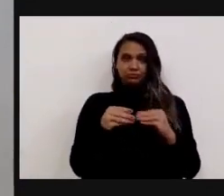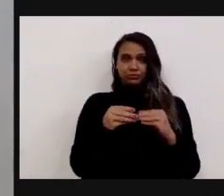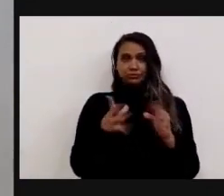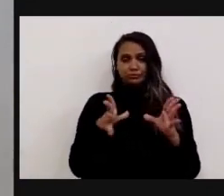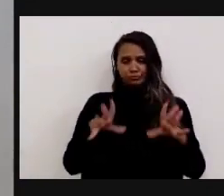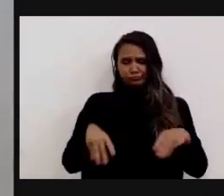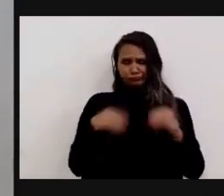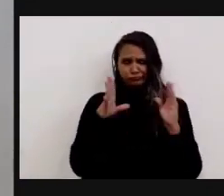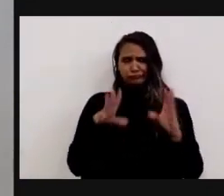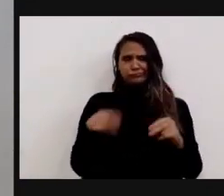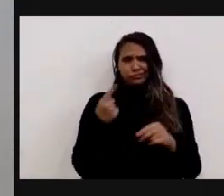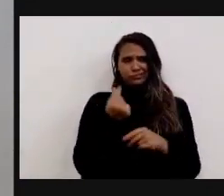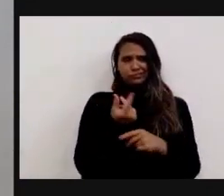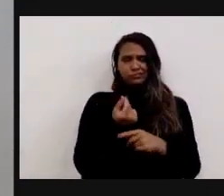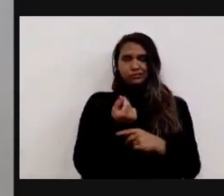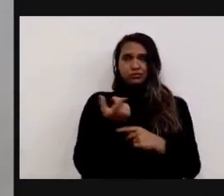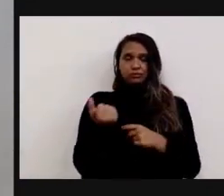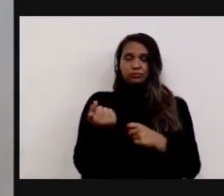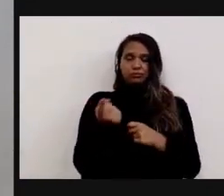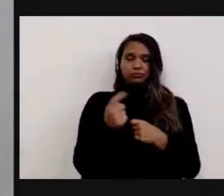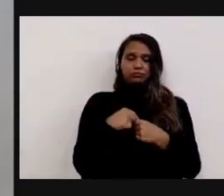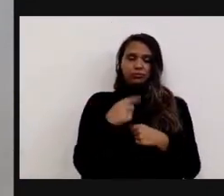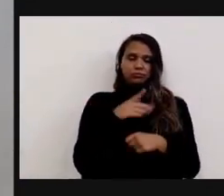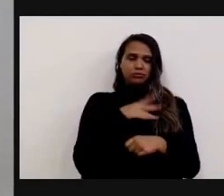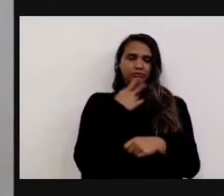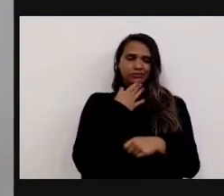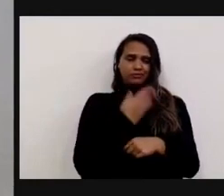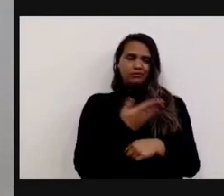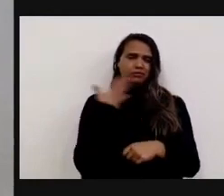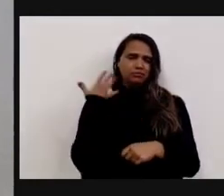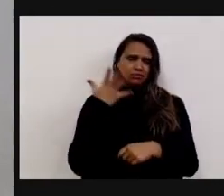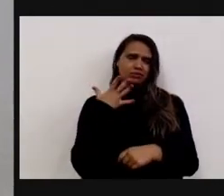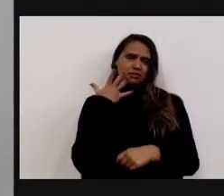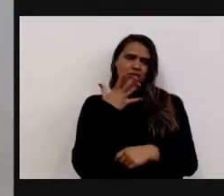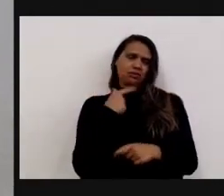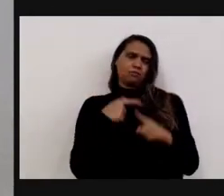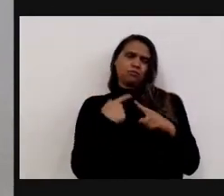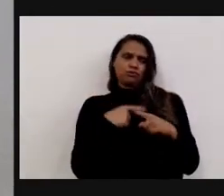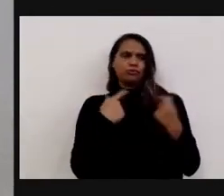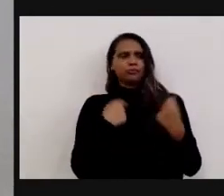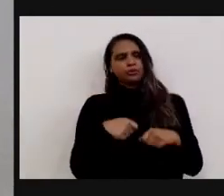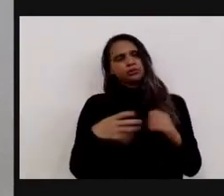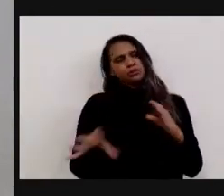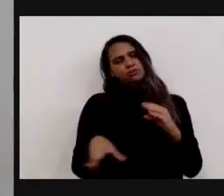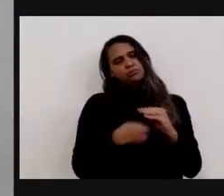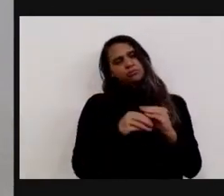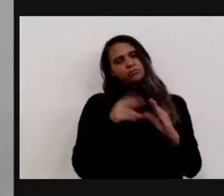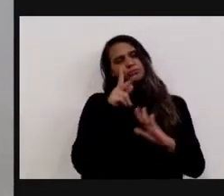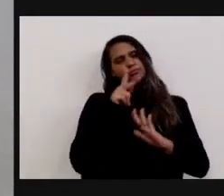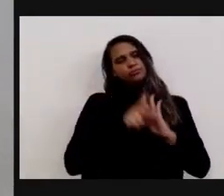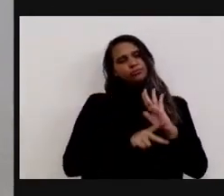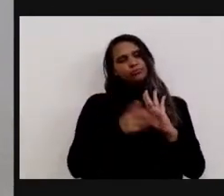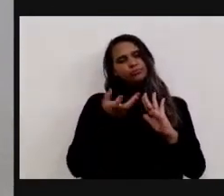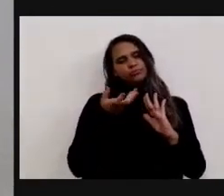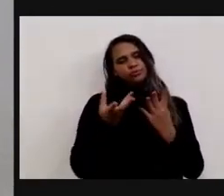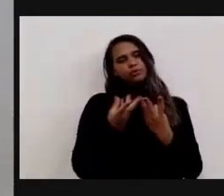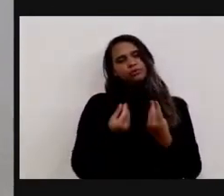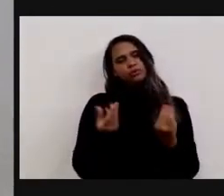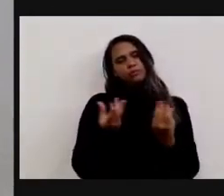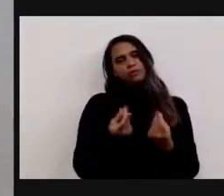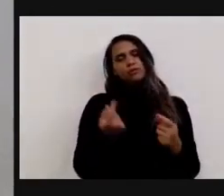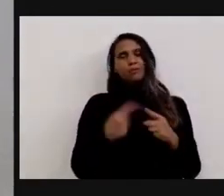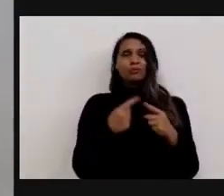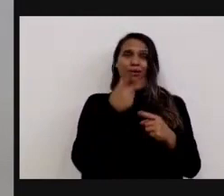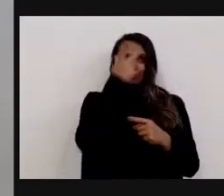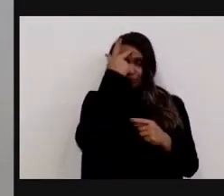energia aí quando o pessoal vem para mim fala mais dá uma palestra aqui porque a gente vai implementar um novo programa a gente queria uma palestra sensibilização porque as pessoas